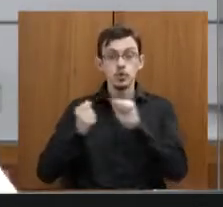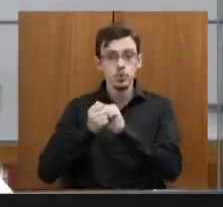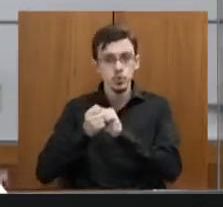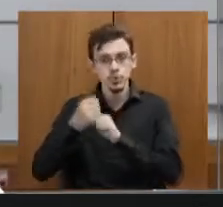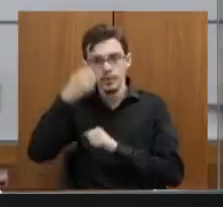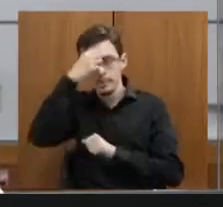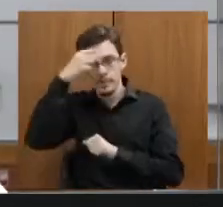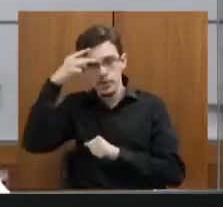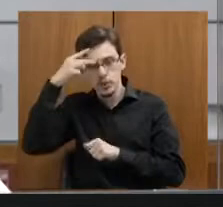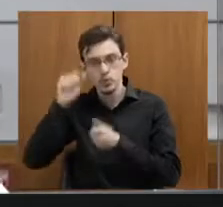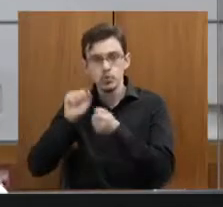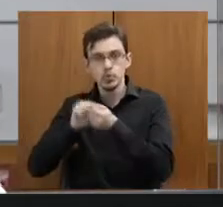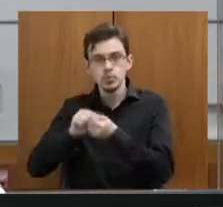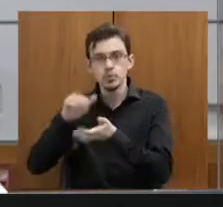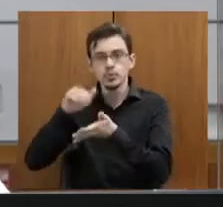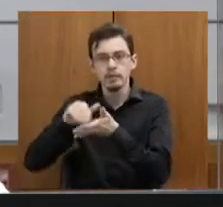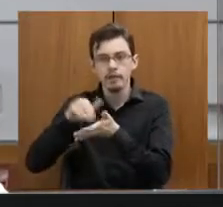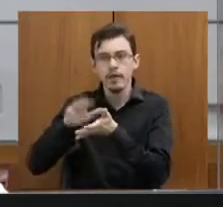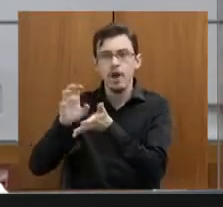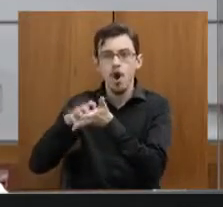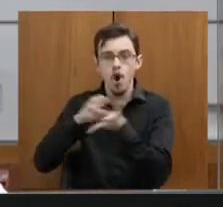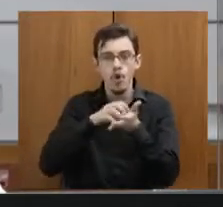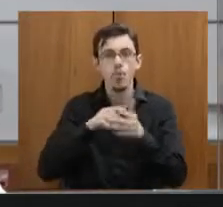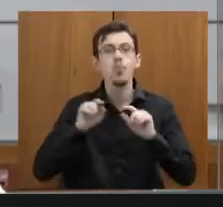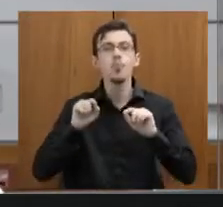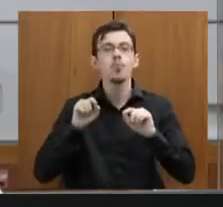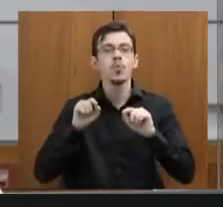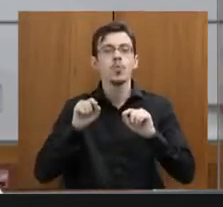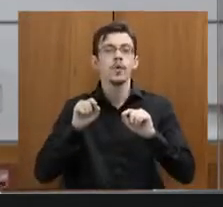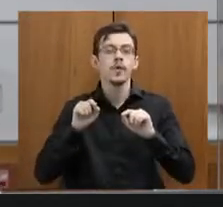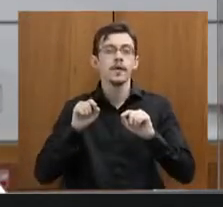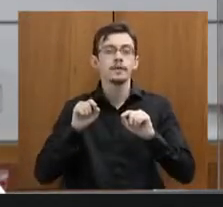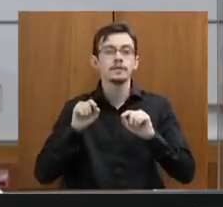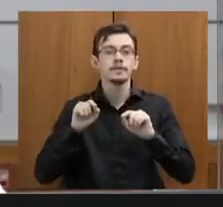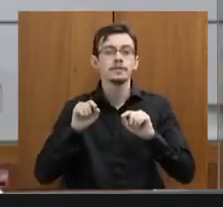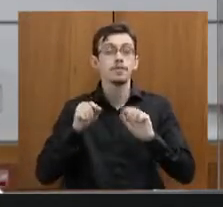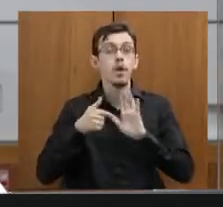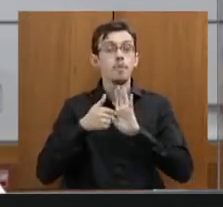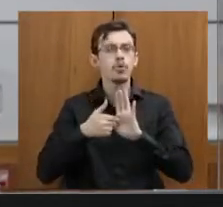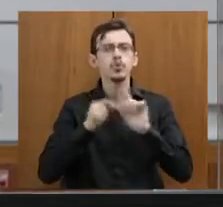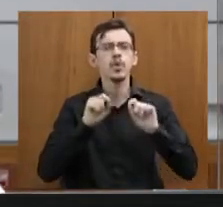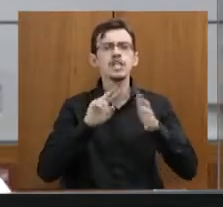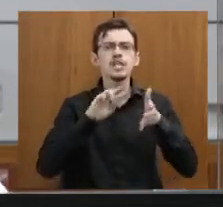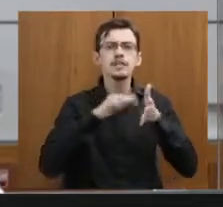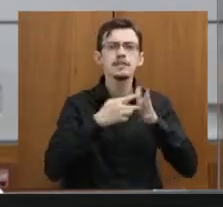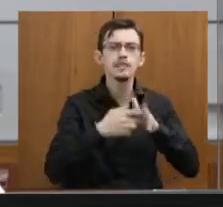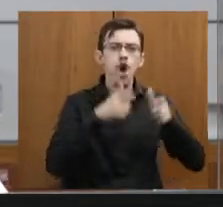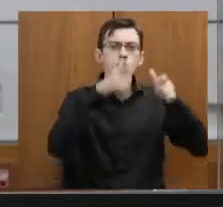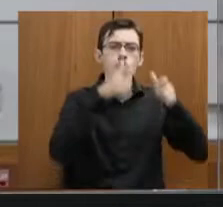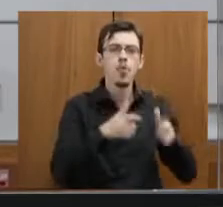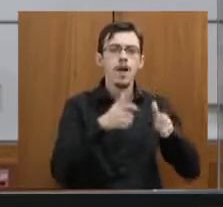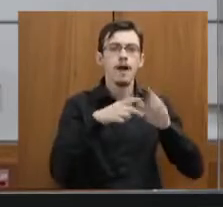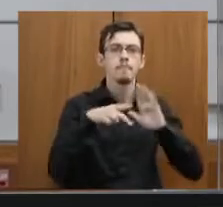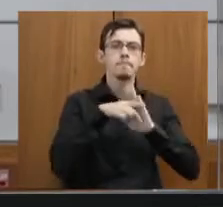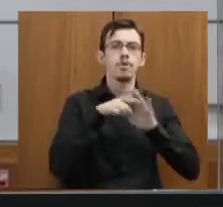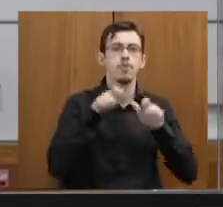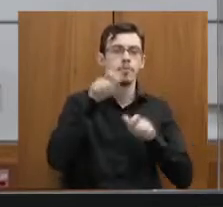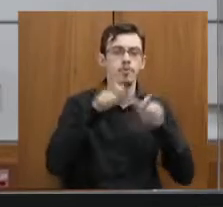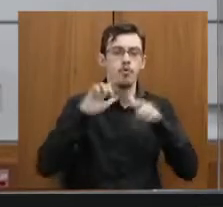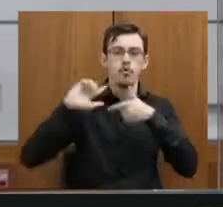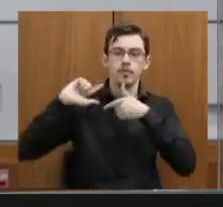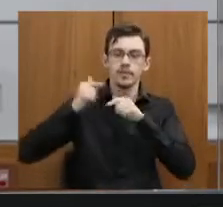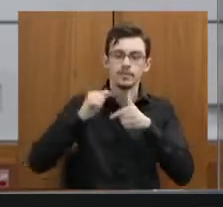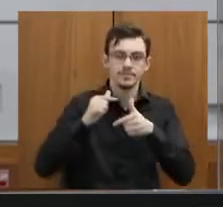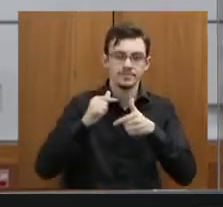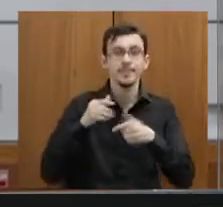órgãos EA secretaria junto dos órgãos a questão de dizer o que é territorialidade desses povos e comunidades tradicionais